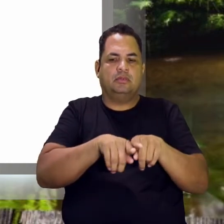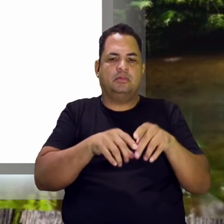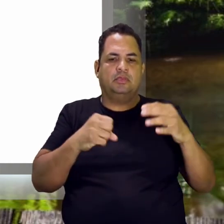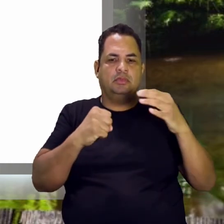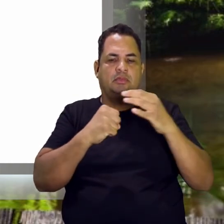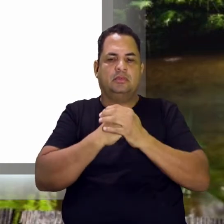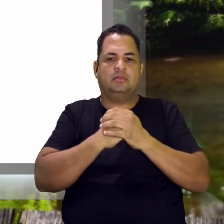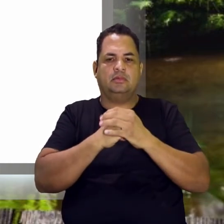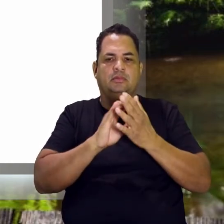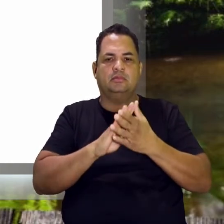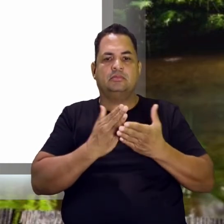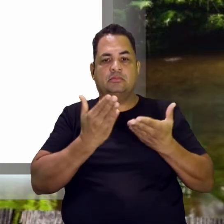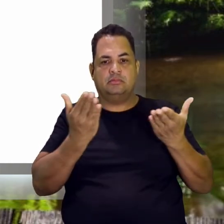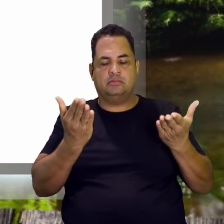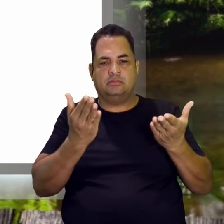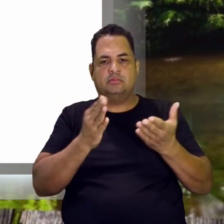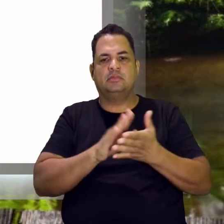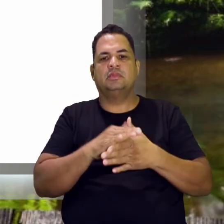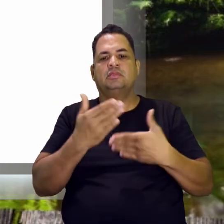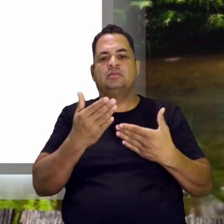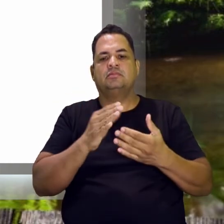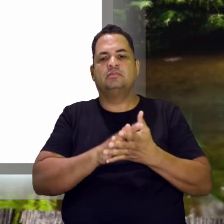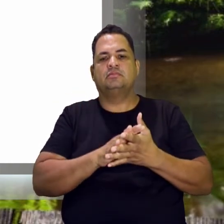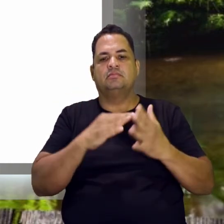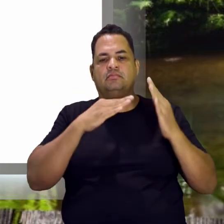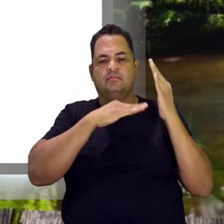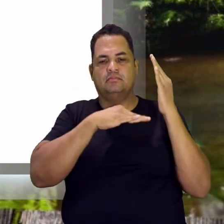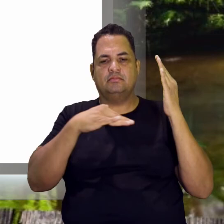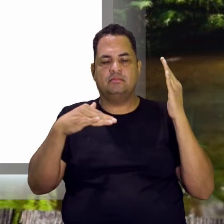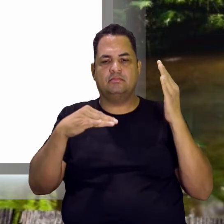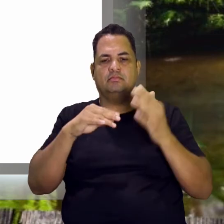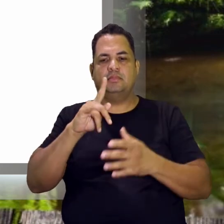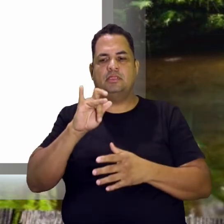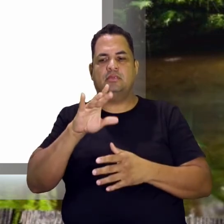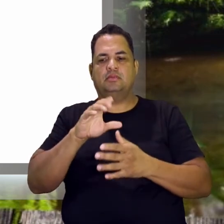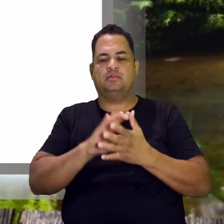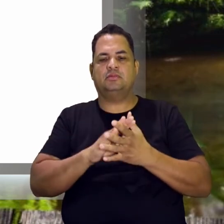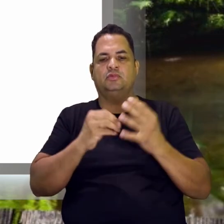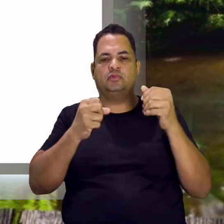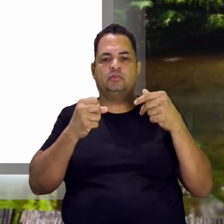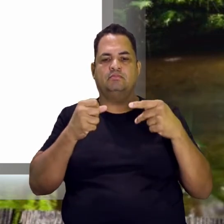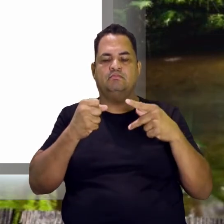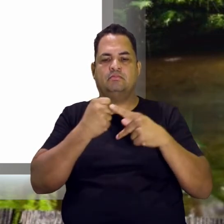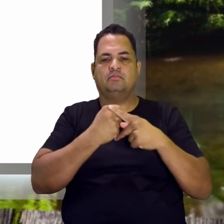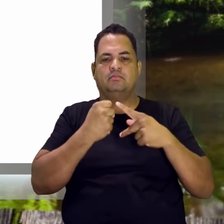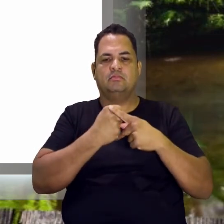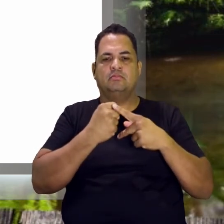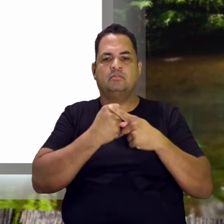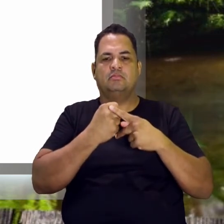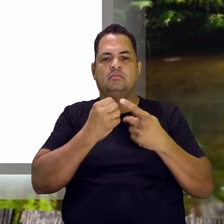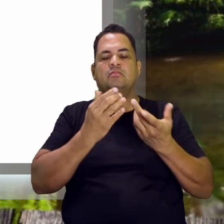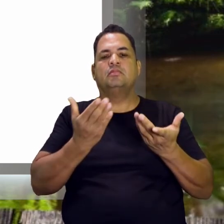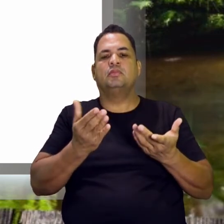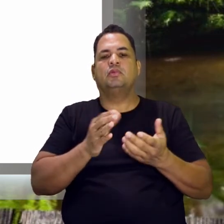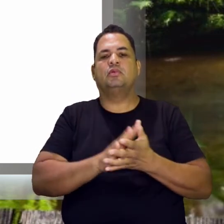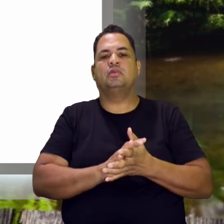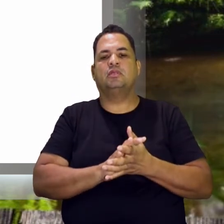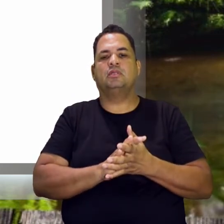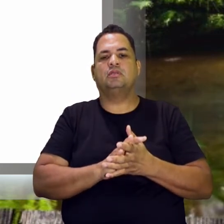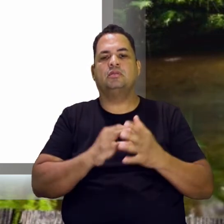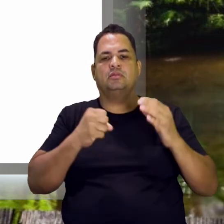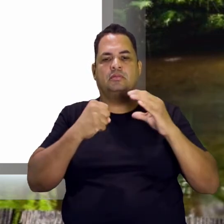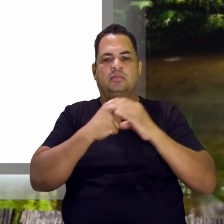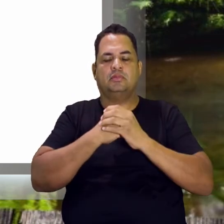ficar aí com a paródia dos protozoários do reino protista, tá bom? E